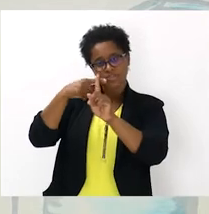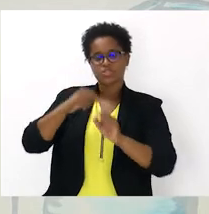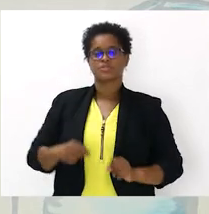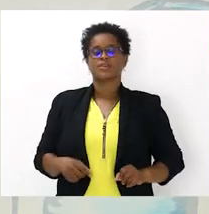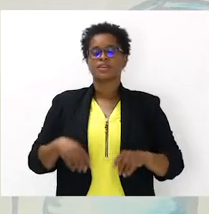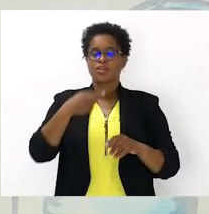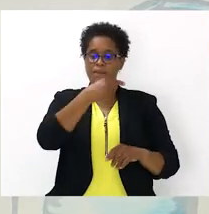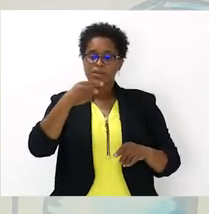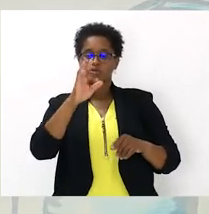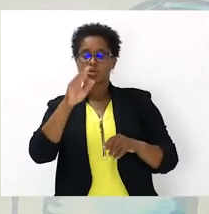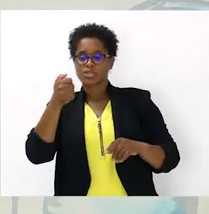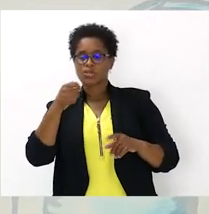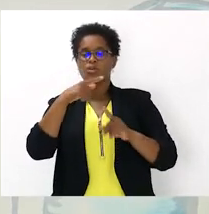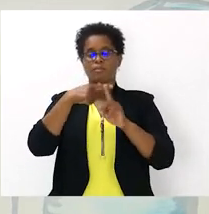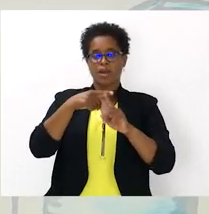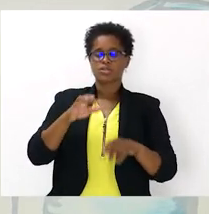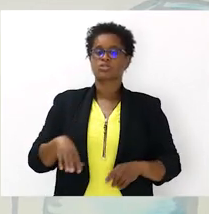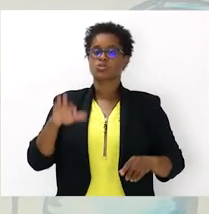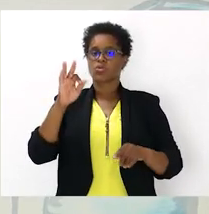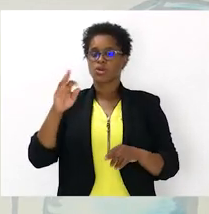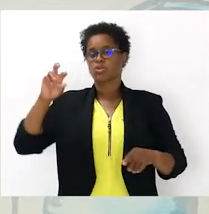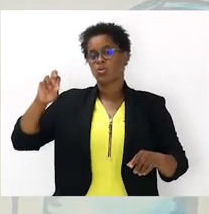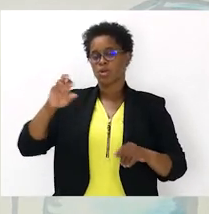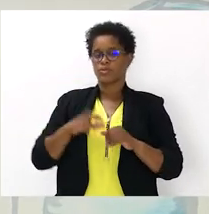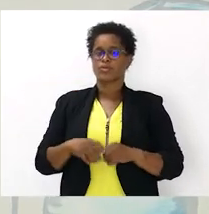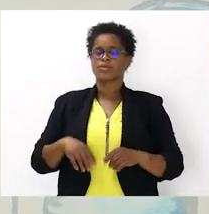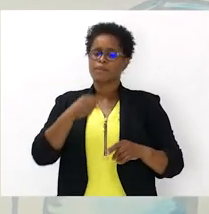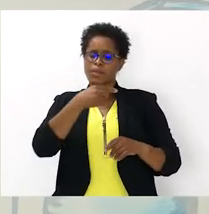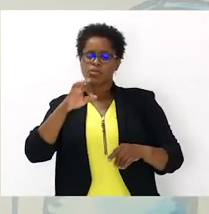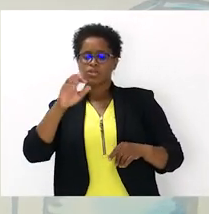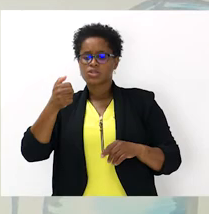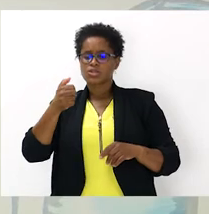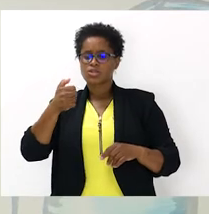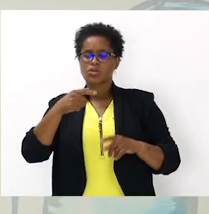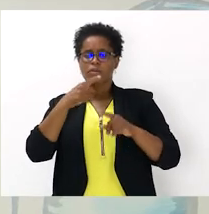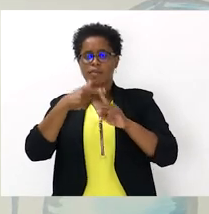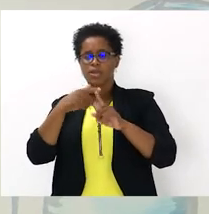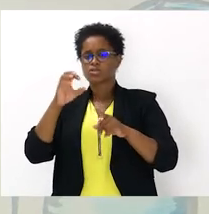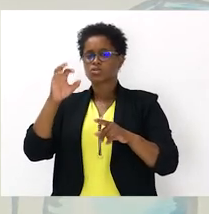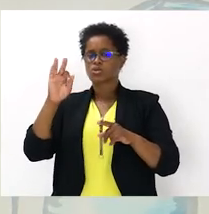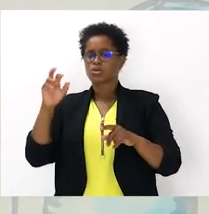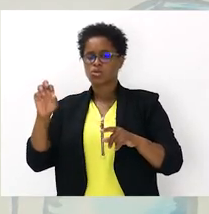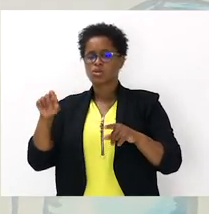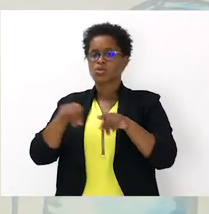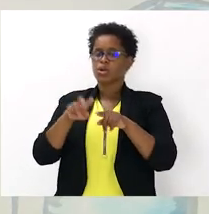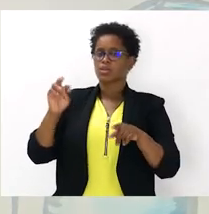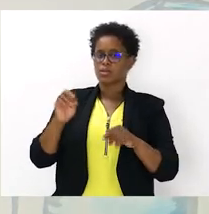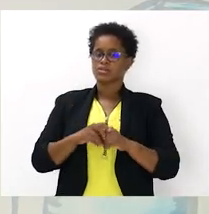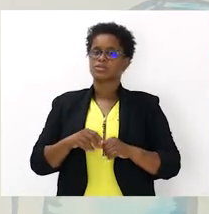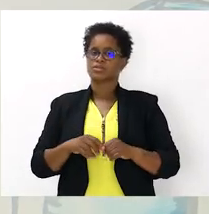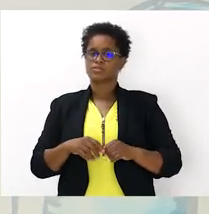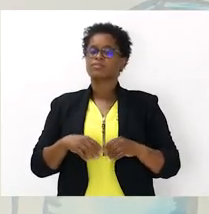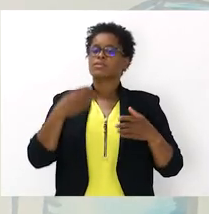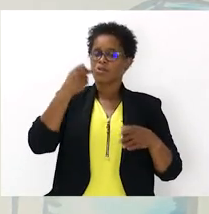Então, menos 45 mais 48. Menos 45 mais 48 é igual a 3. Então,